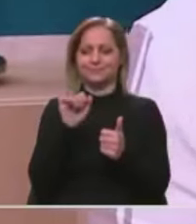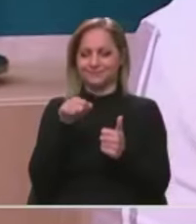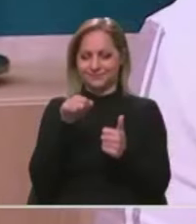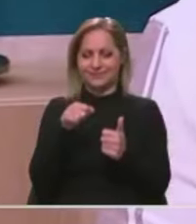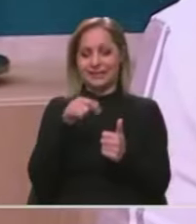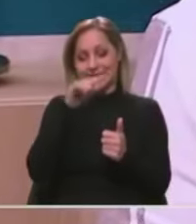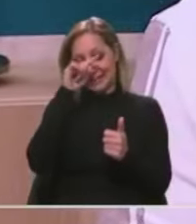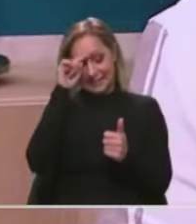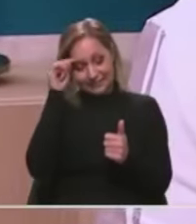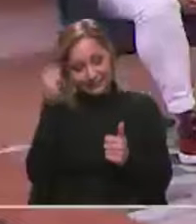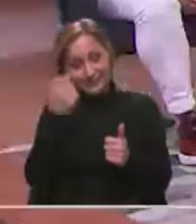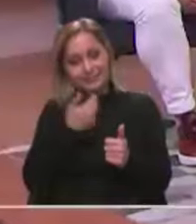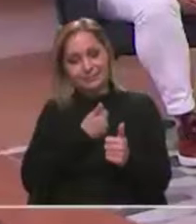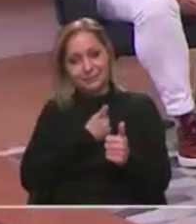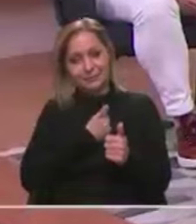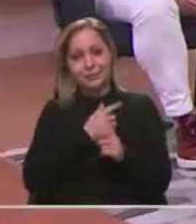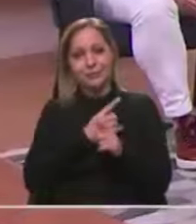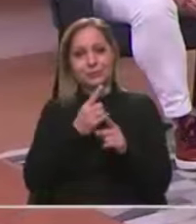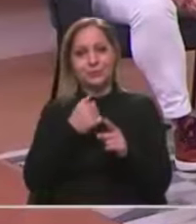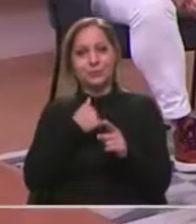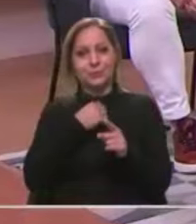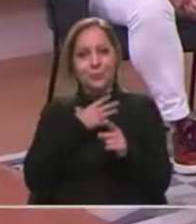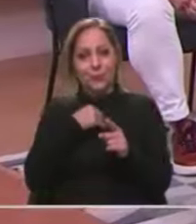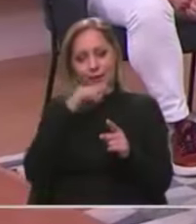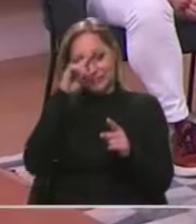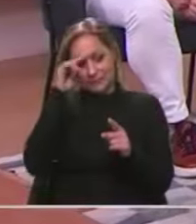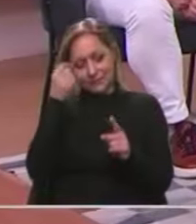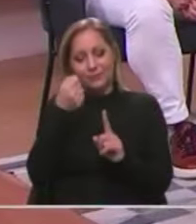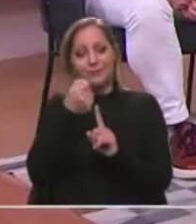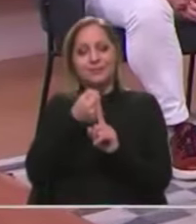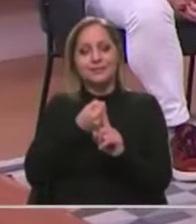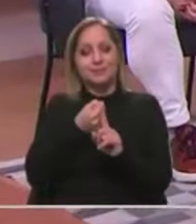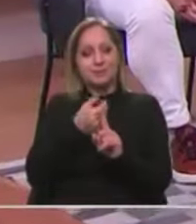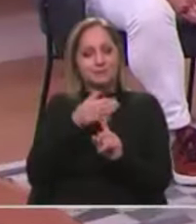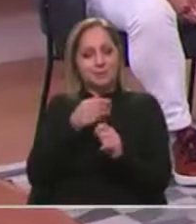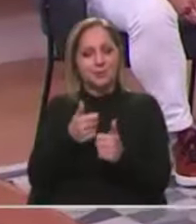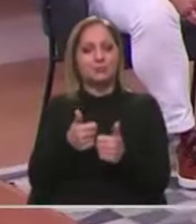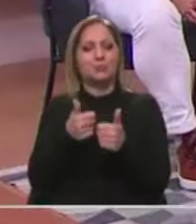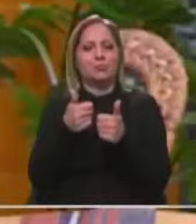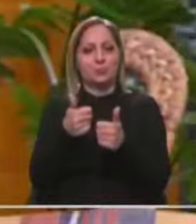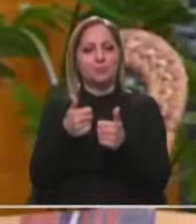Foi difícil, que eu gosto das coisas também assim de serem difíceis, foi desafiante, mas foi bom, traz as suas partes boas.